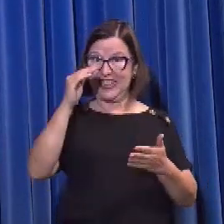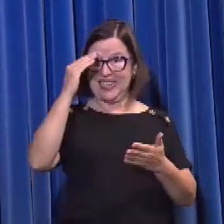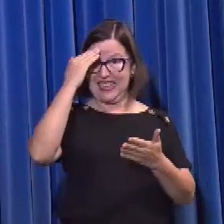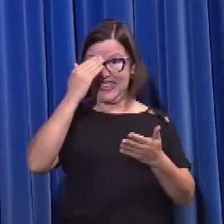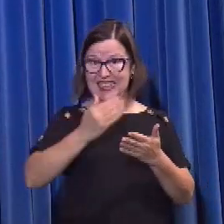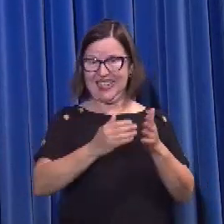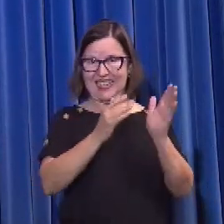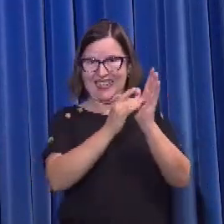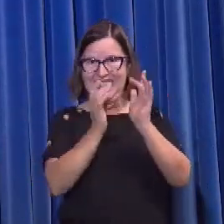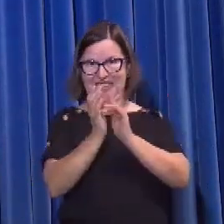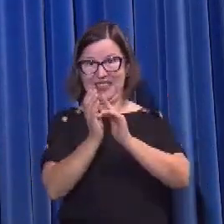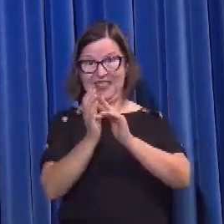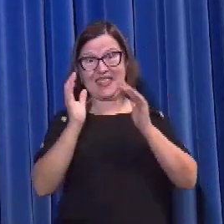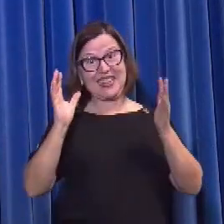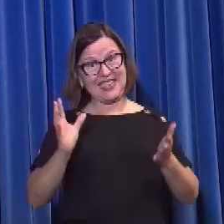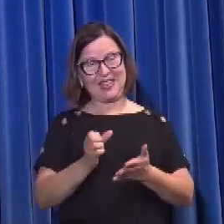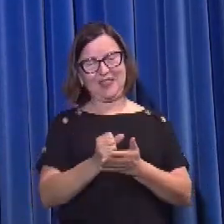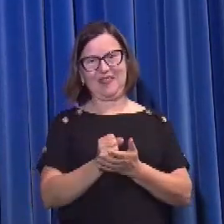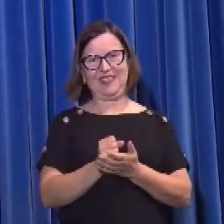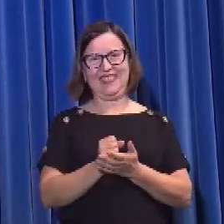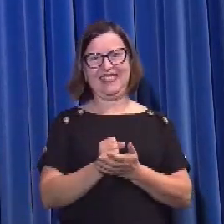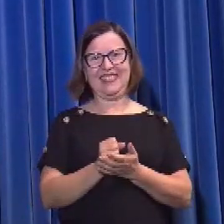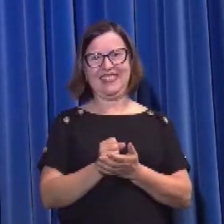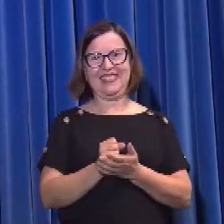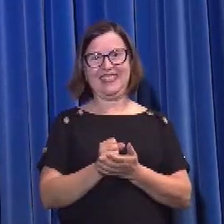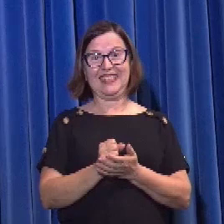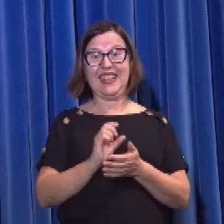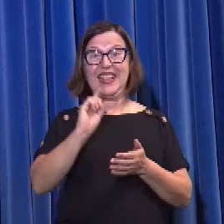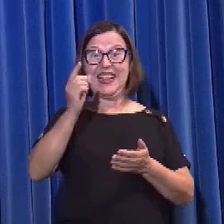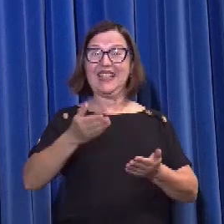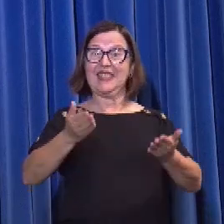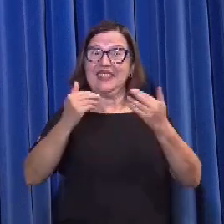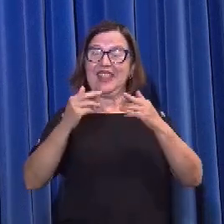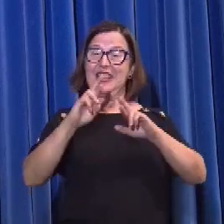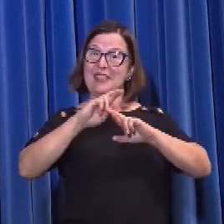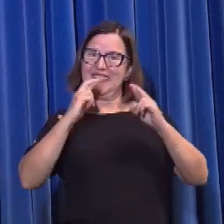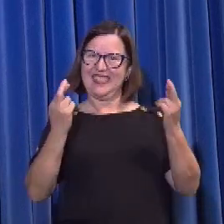é salvo. É ele que nos dá esperança.